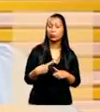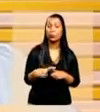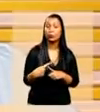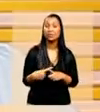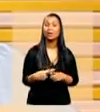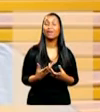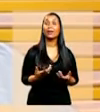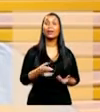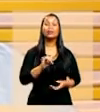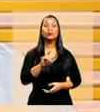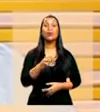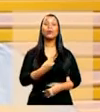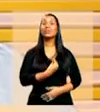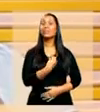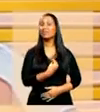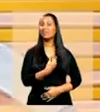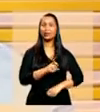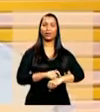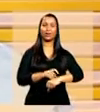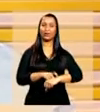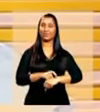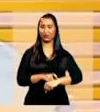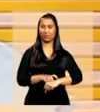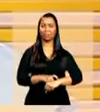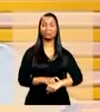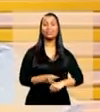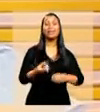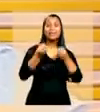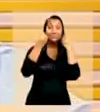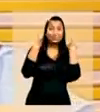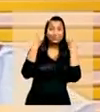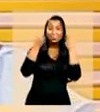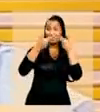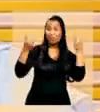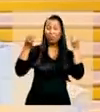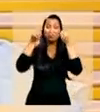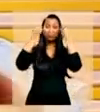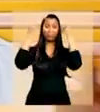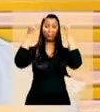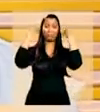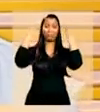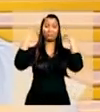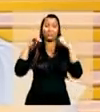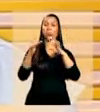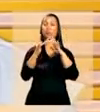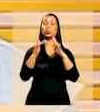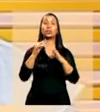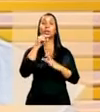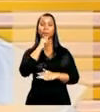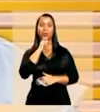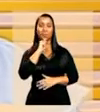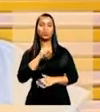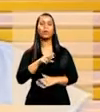quê? Porque eles estão só vivenciando aquilo, esquecendo do resto, esquecendo de ter um contato com a avó. Vamos